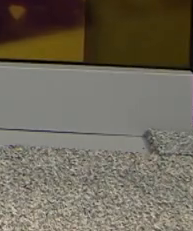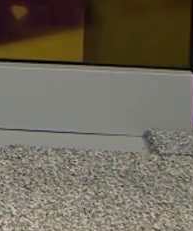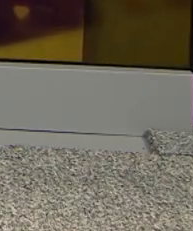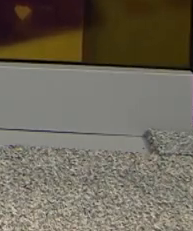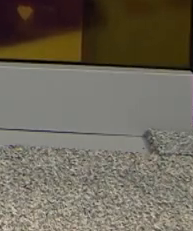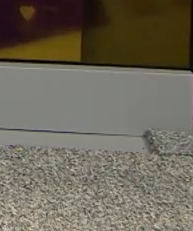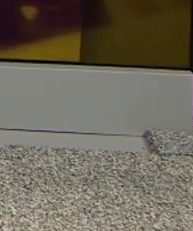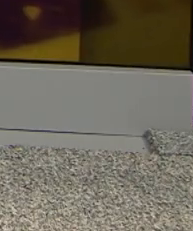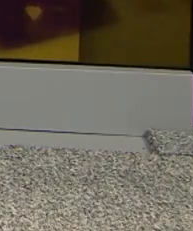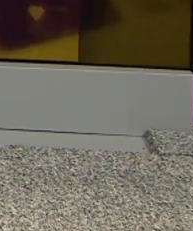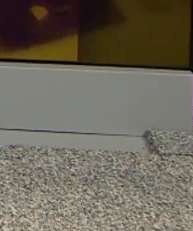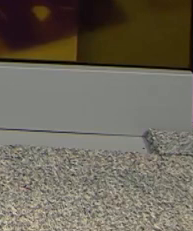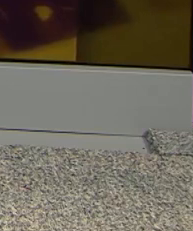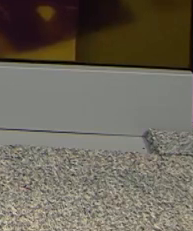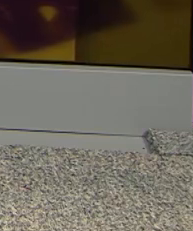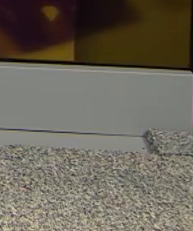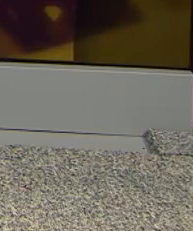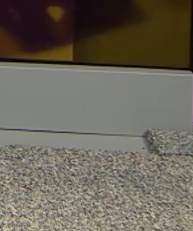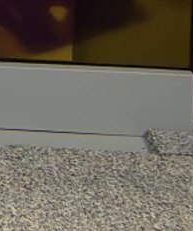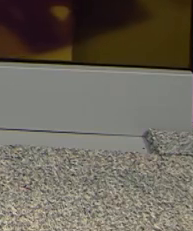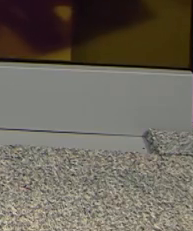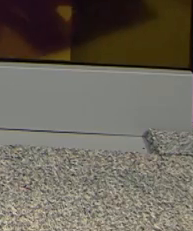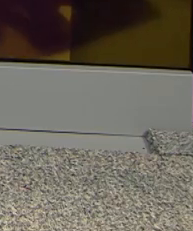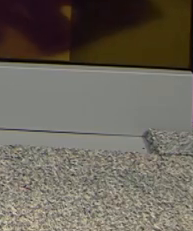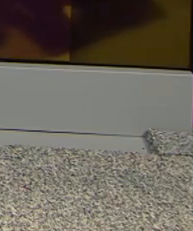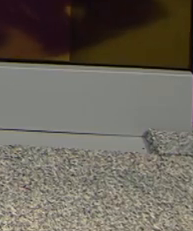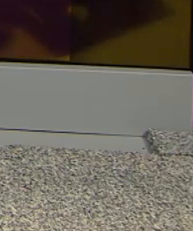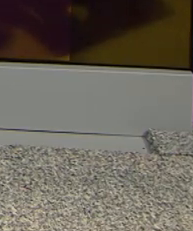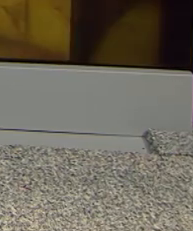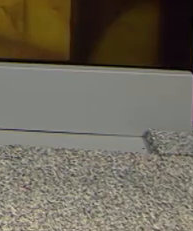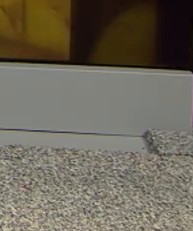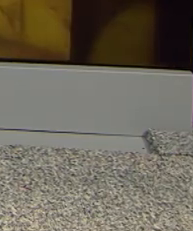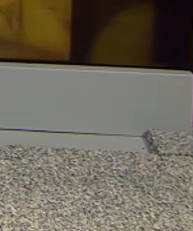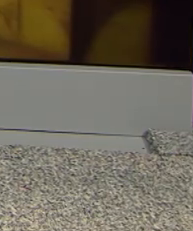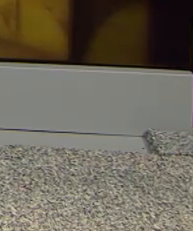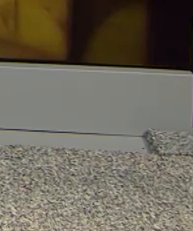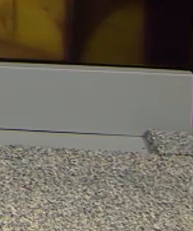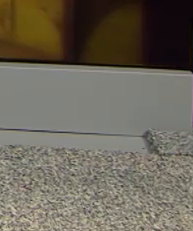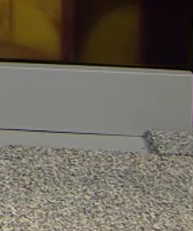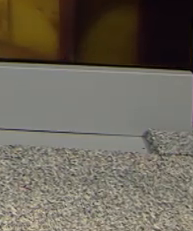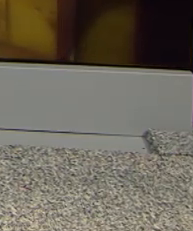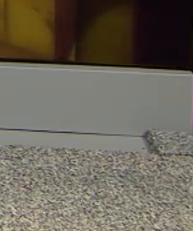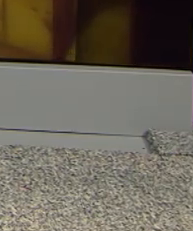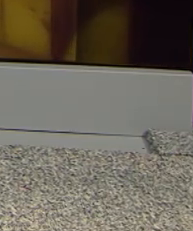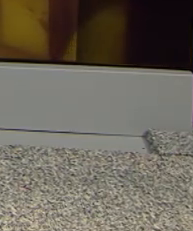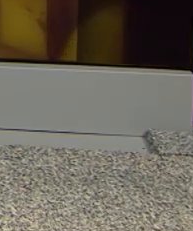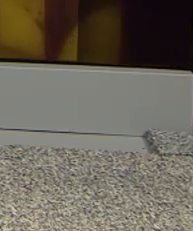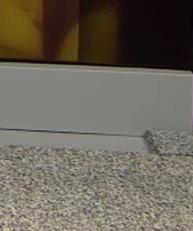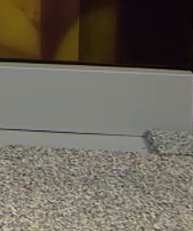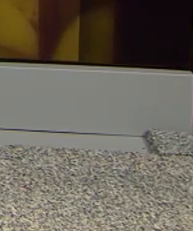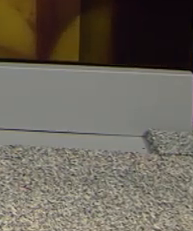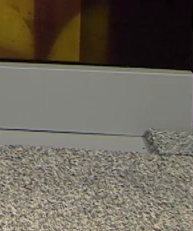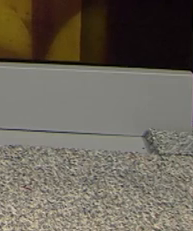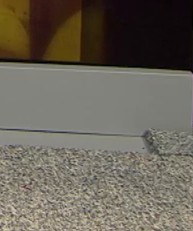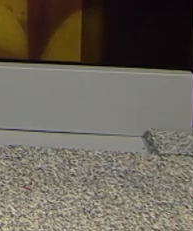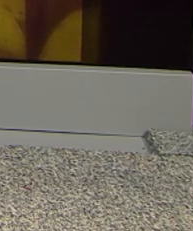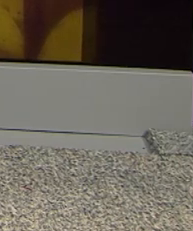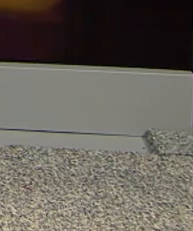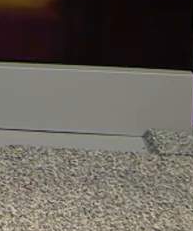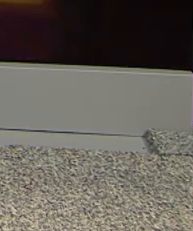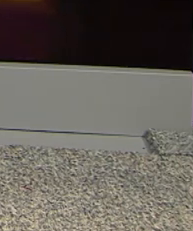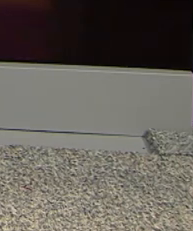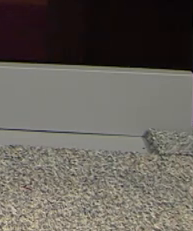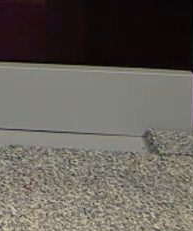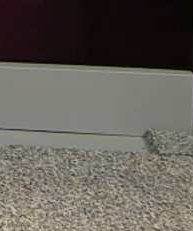ao vivo do palácio do planalto em brasília a participação do presidente michel temer na cerimônia em comemoração aos 50 anos do